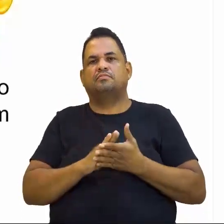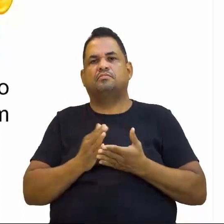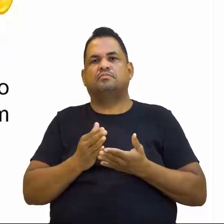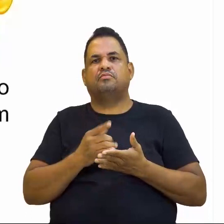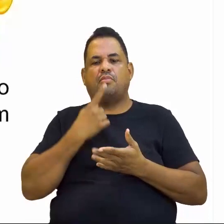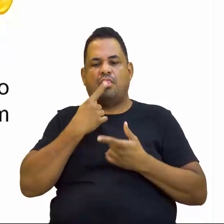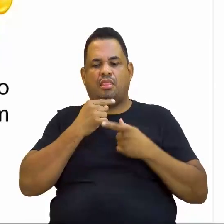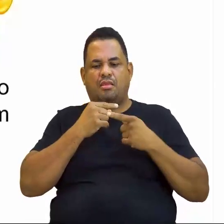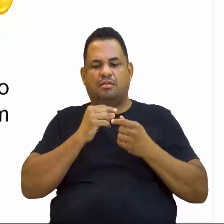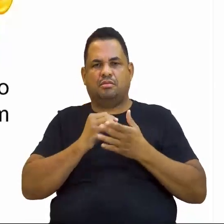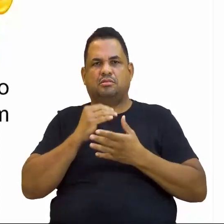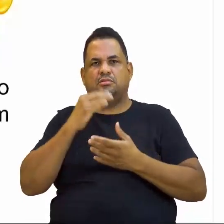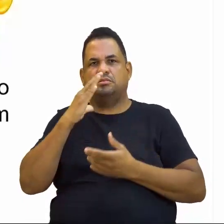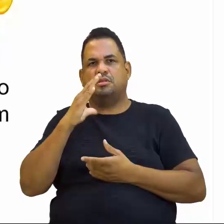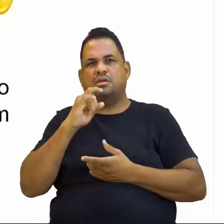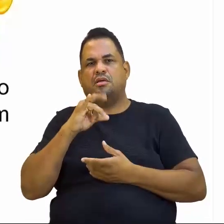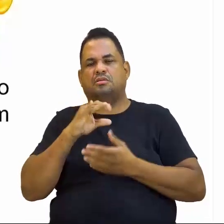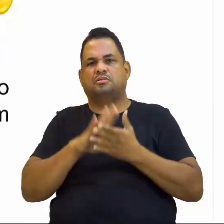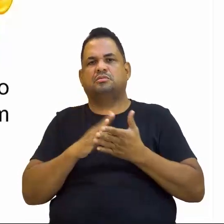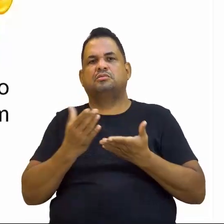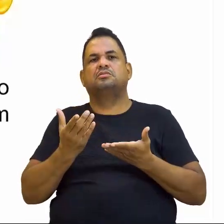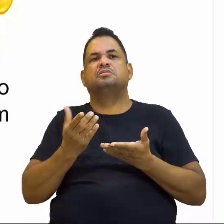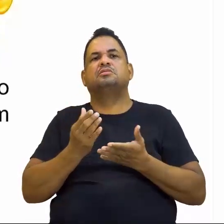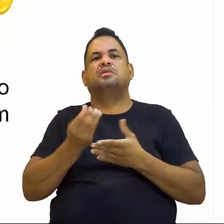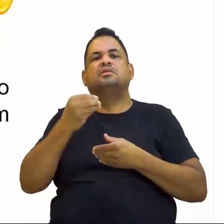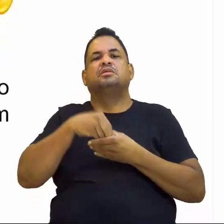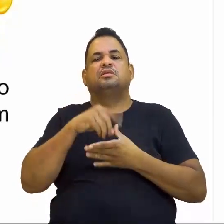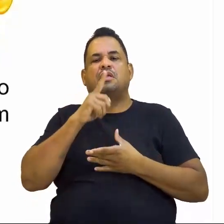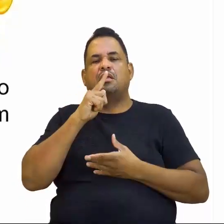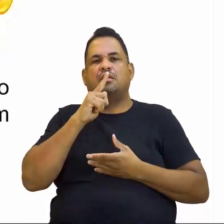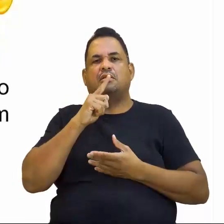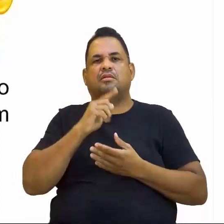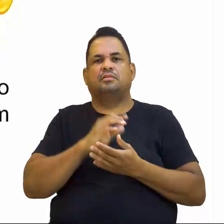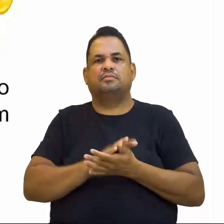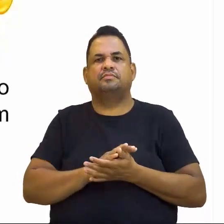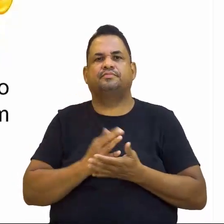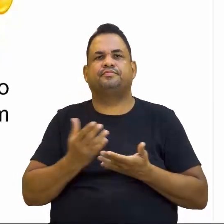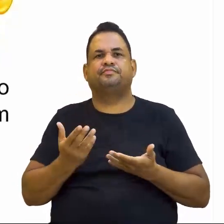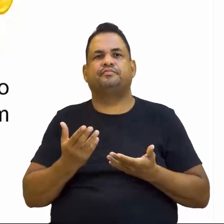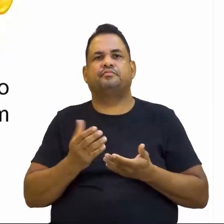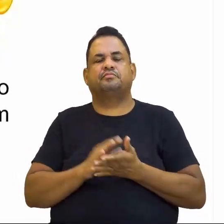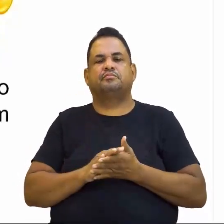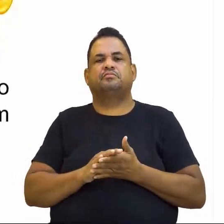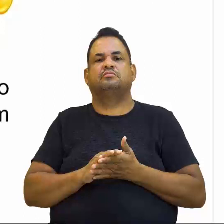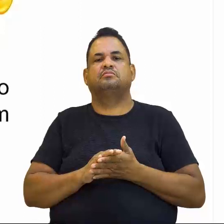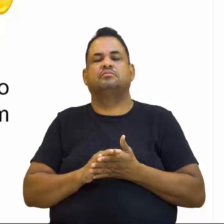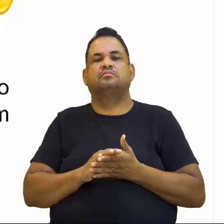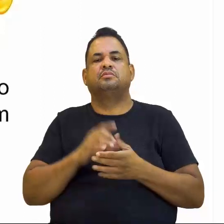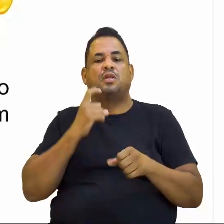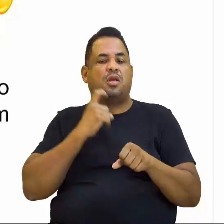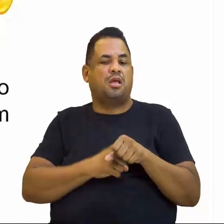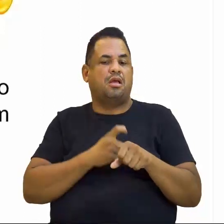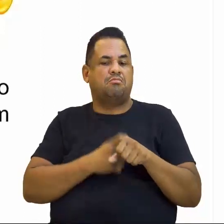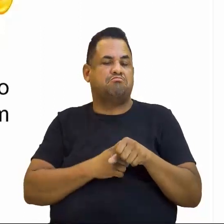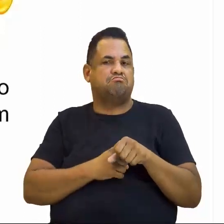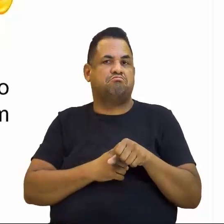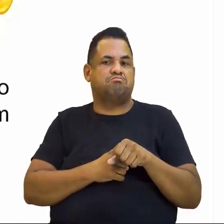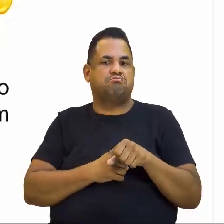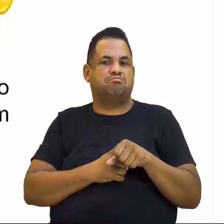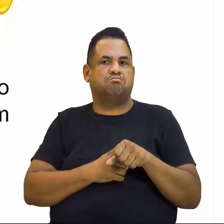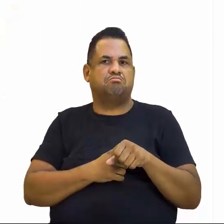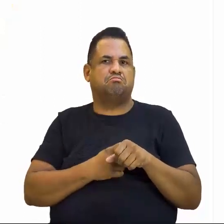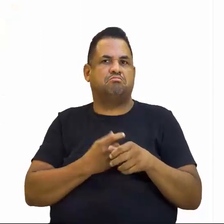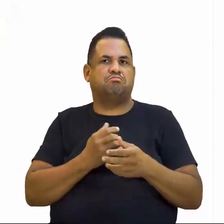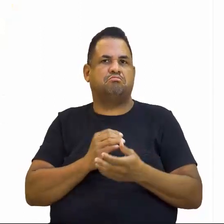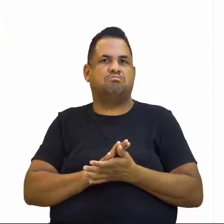desses cátions que podem estar presentes na nossa água, ela vai ser considerada dura ou